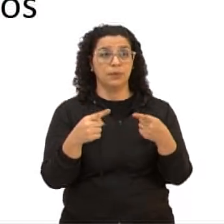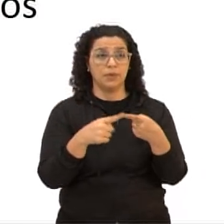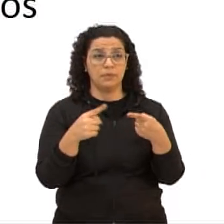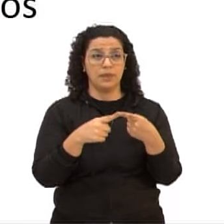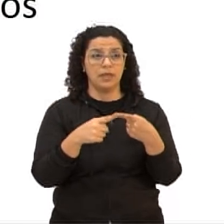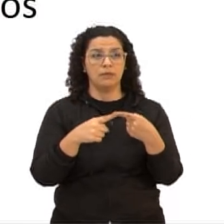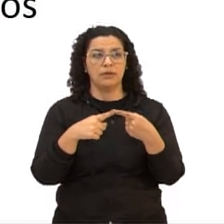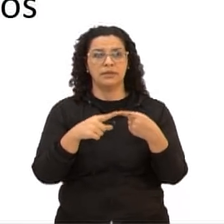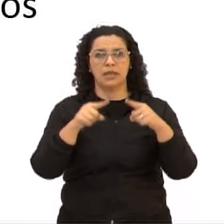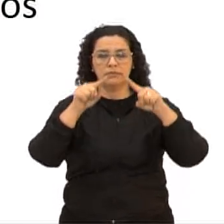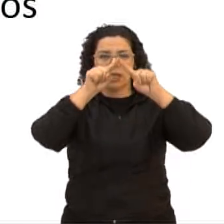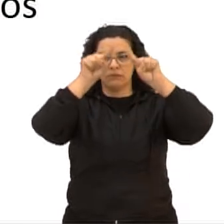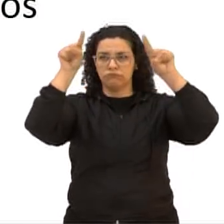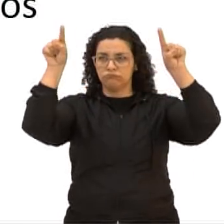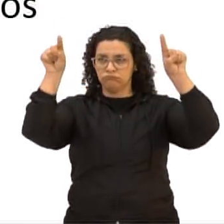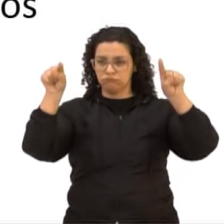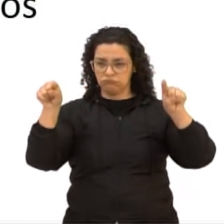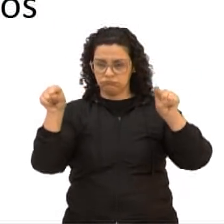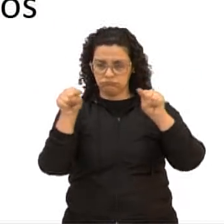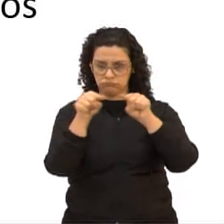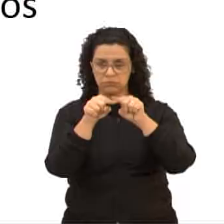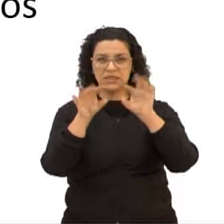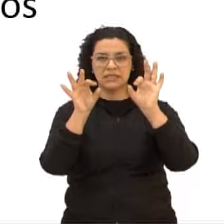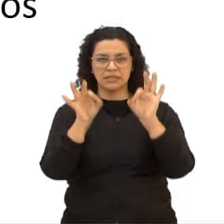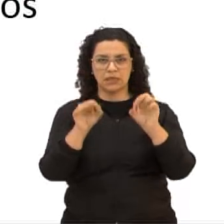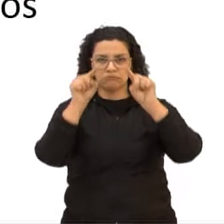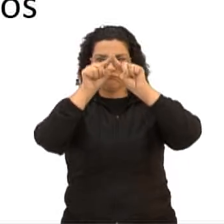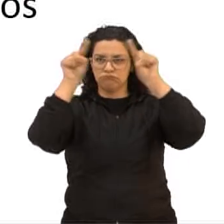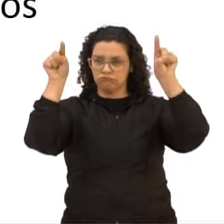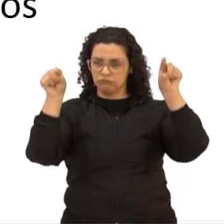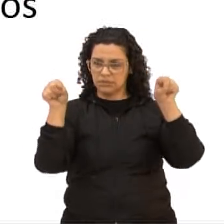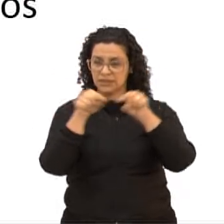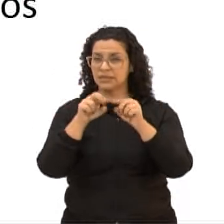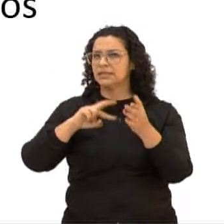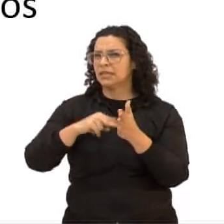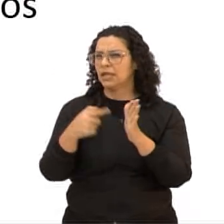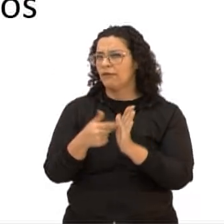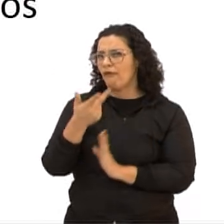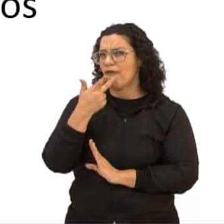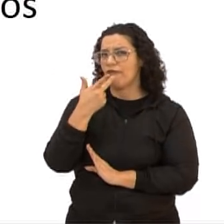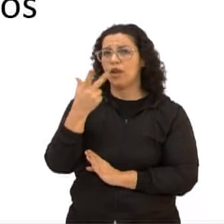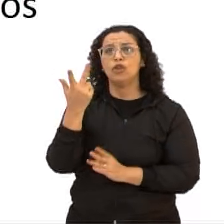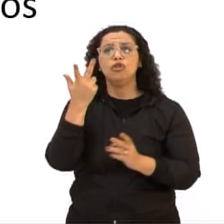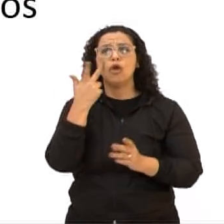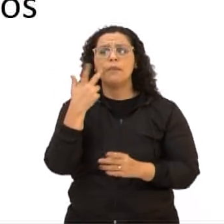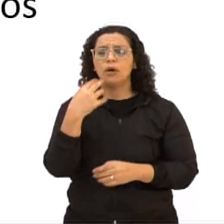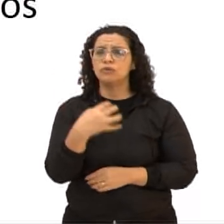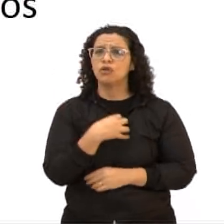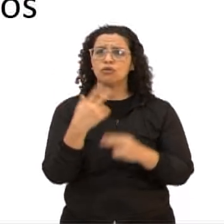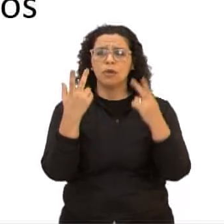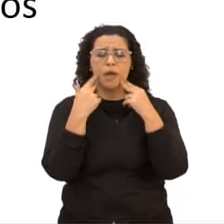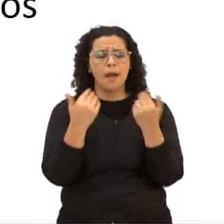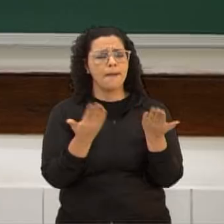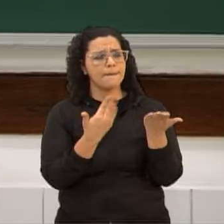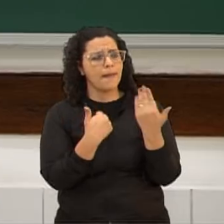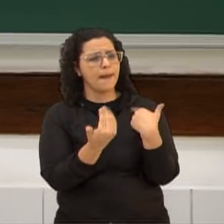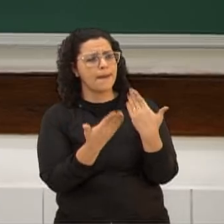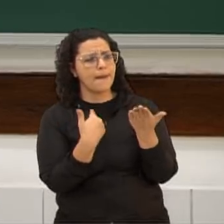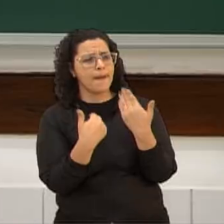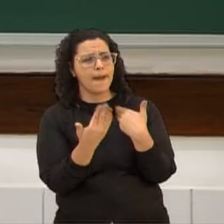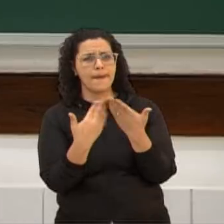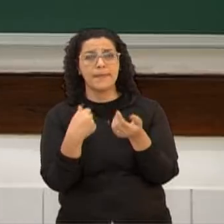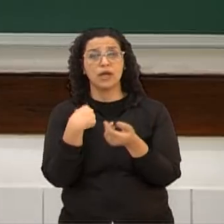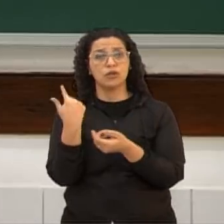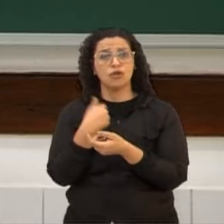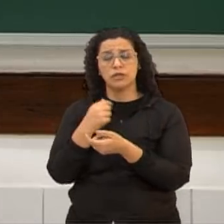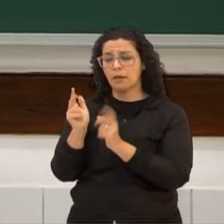com linhas contínuas, quer dizer, o balão todinho contornado direitinho, surge uma fala com tom normal. Era uma pessoa conversando, como a Mafalda